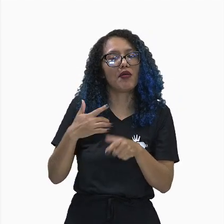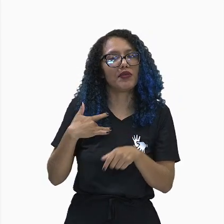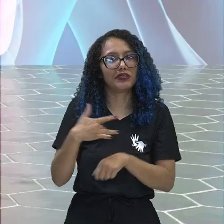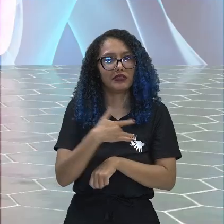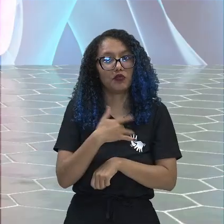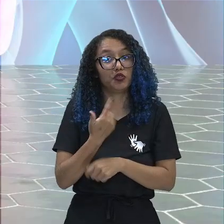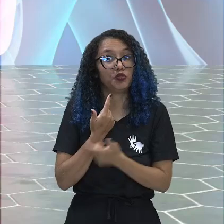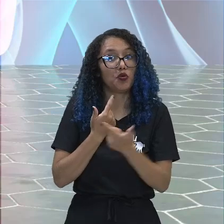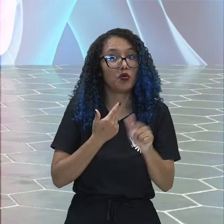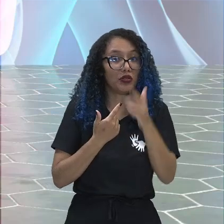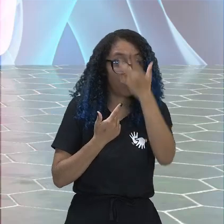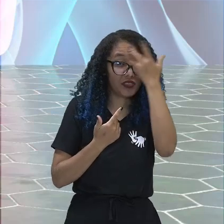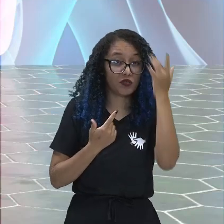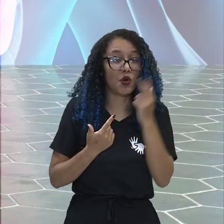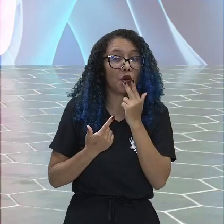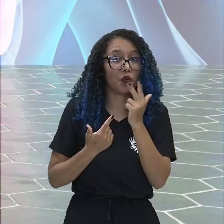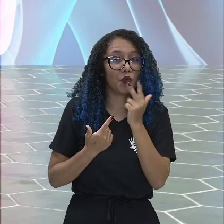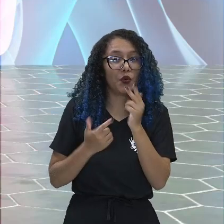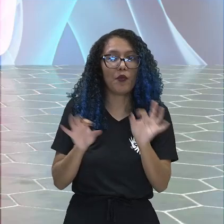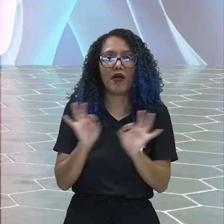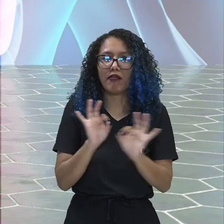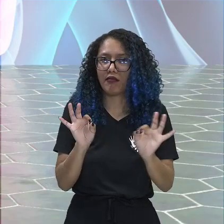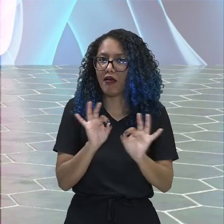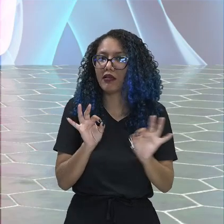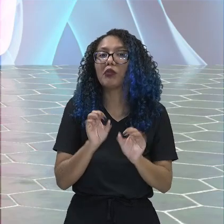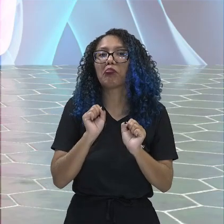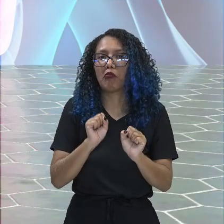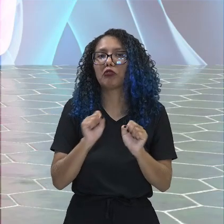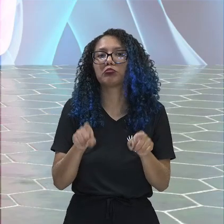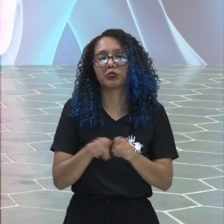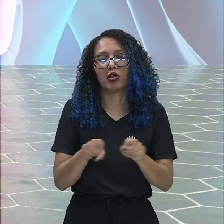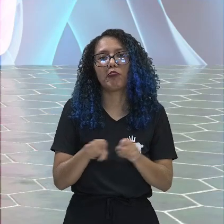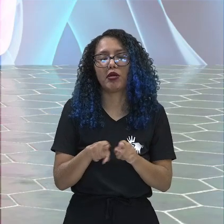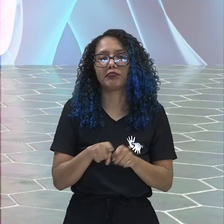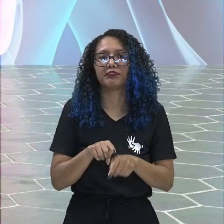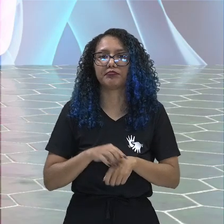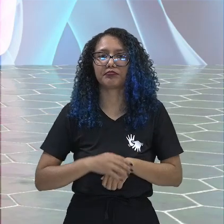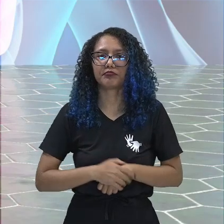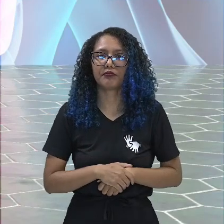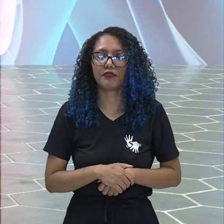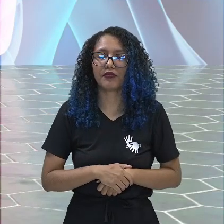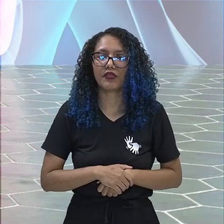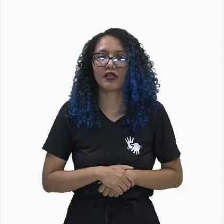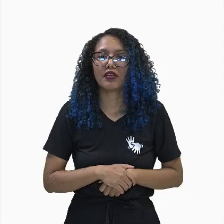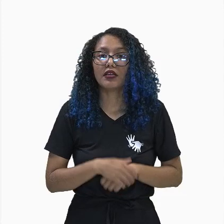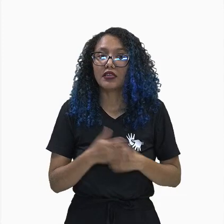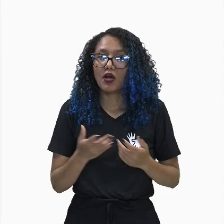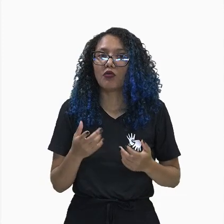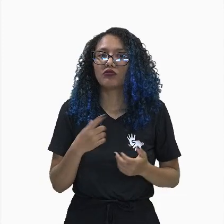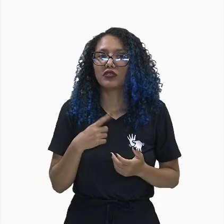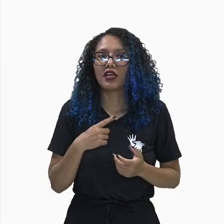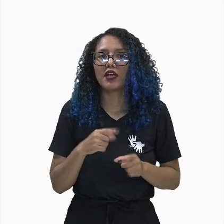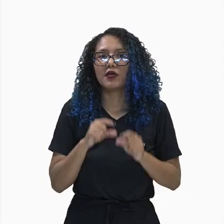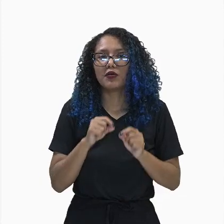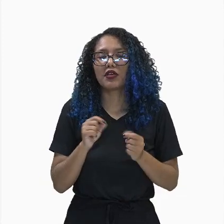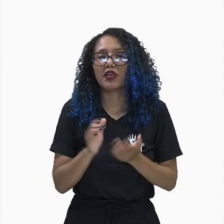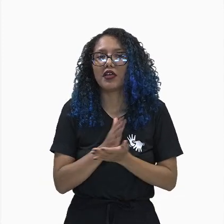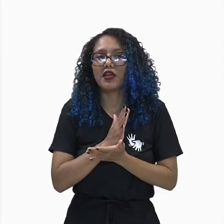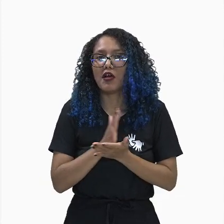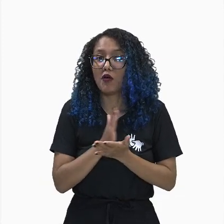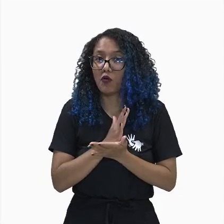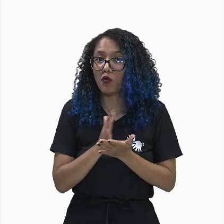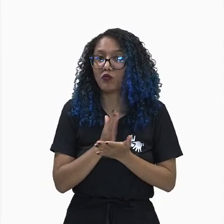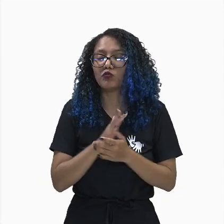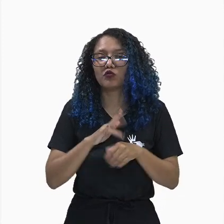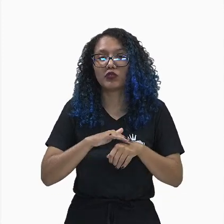outras pessoas, tá? Então, nós temos aí também alguns agravantes para essas doenças, que são os cânceres